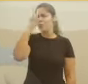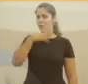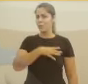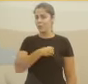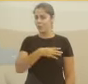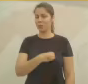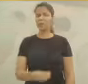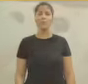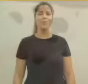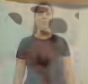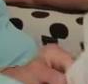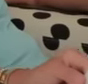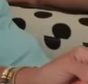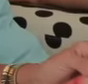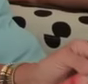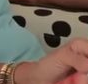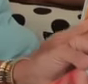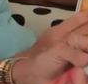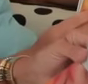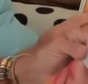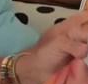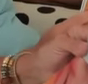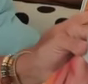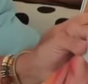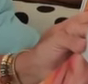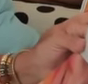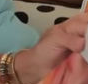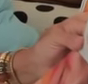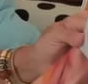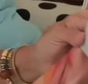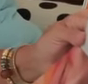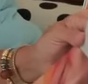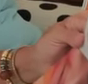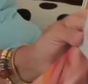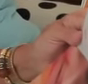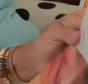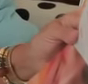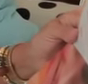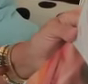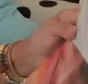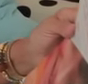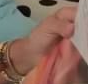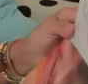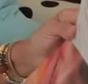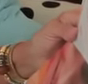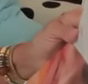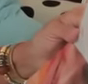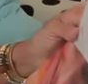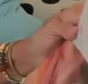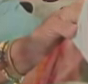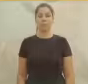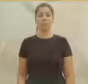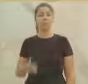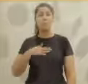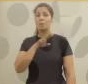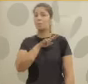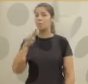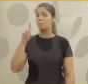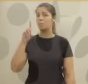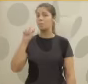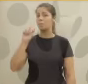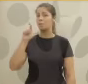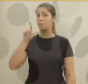história do filho. Sala. Sentados em um sofá, uma mulher e um homem, segundo revistas abertas. Entrevista na sala. Meu nome